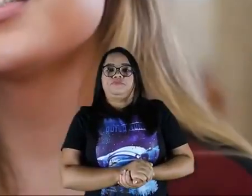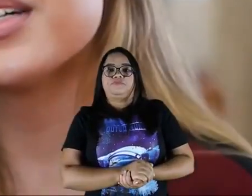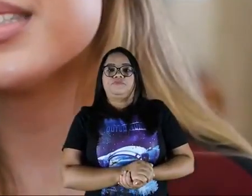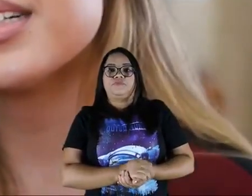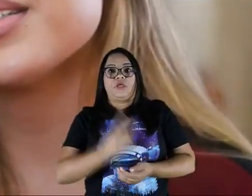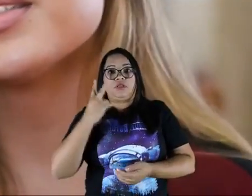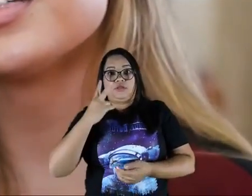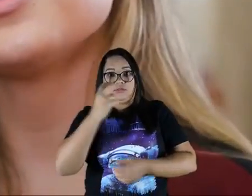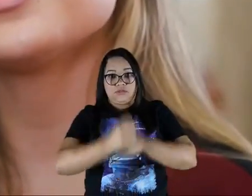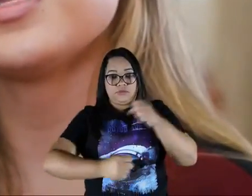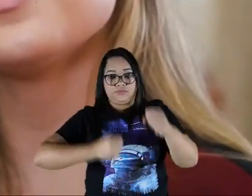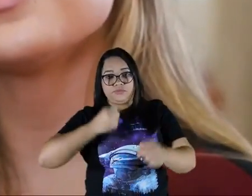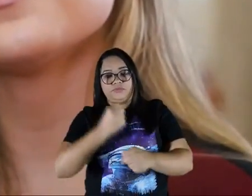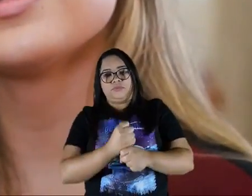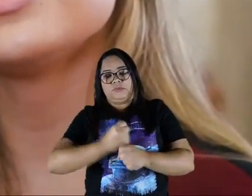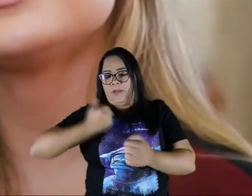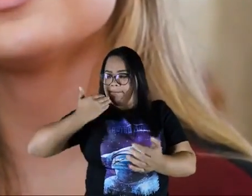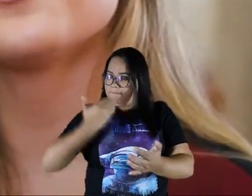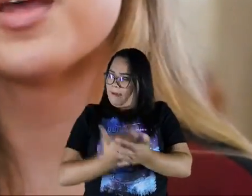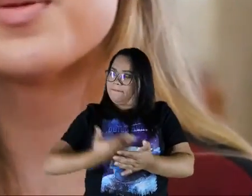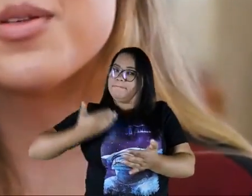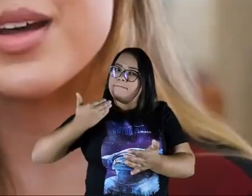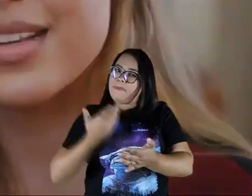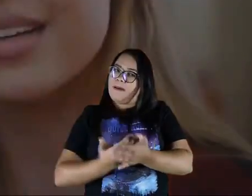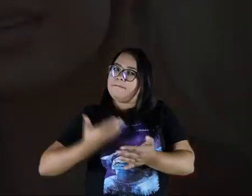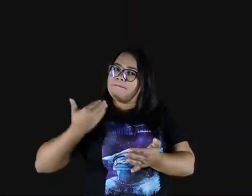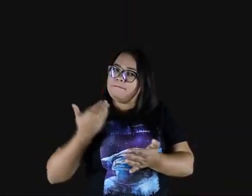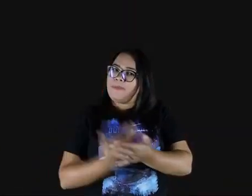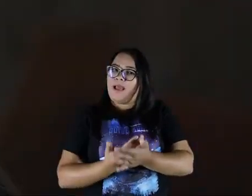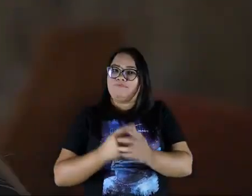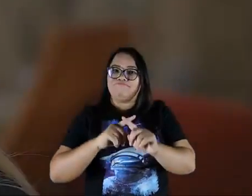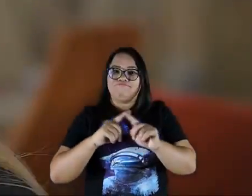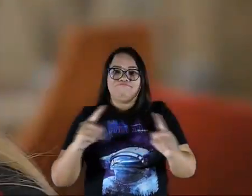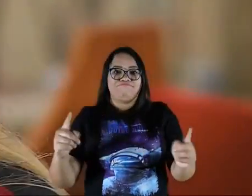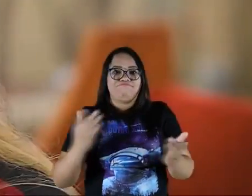E durante esses 2 anos eu estudei muito, mas eu fui reprovada.